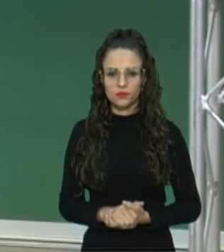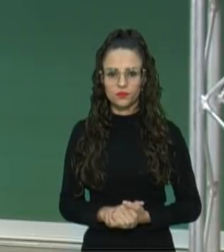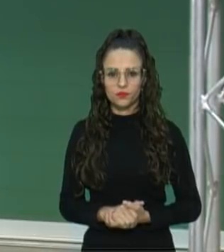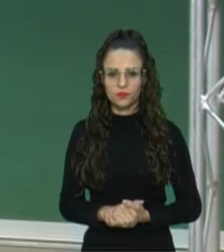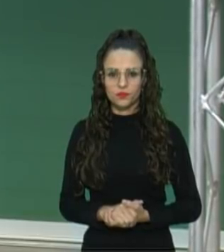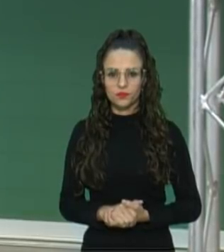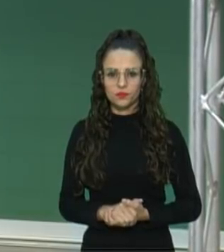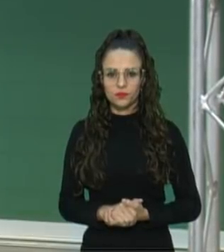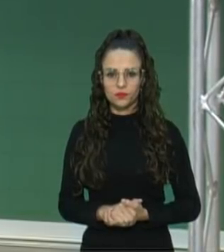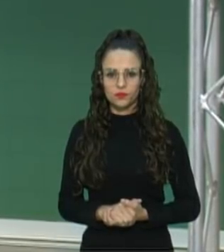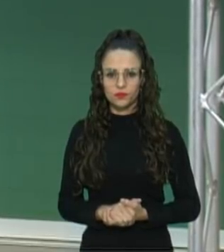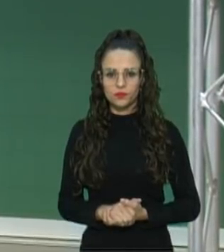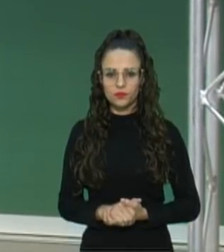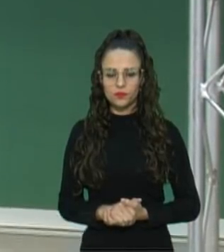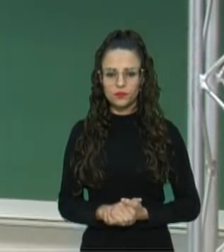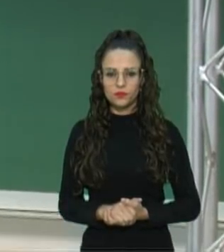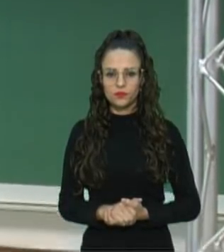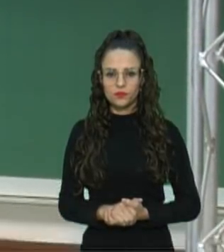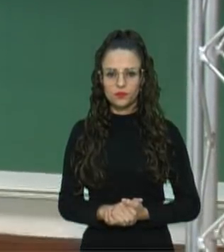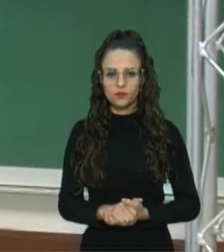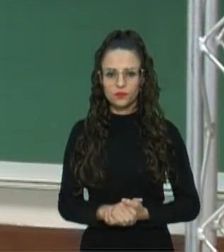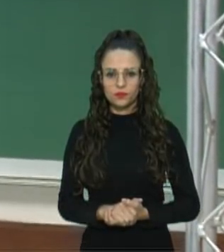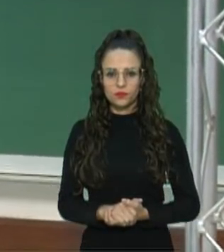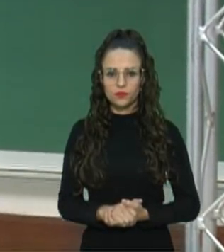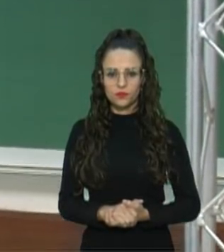Voltou, baixa o tronco.